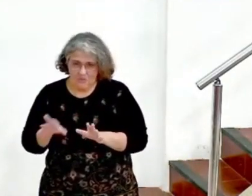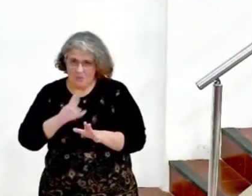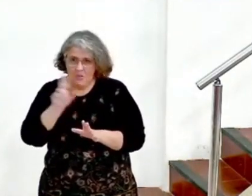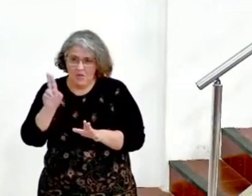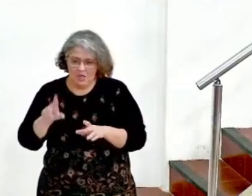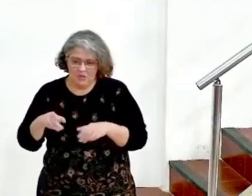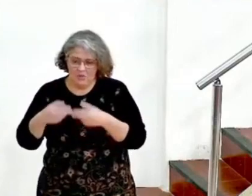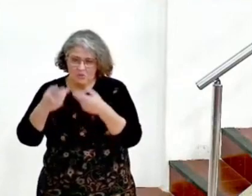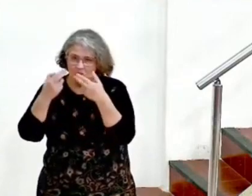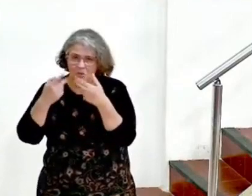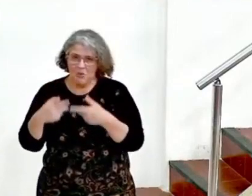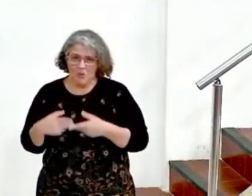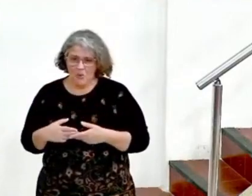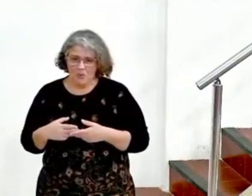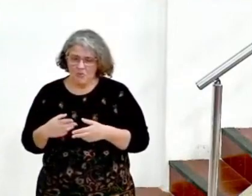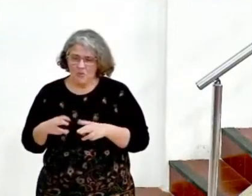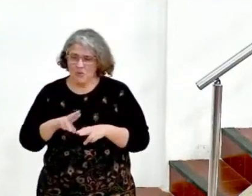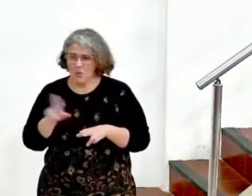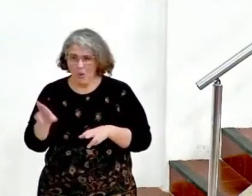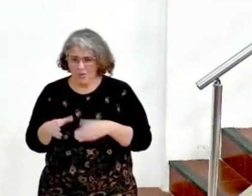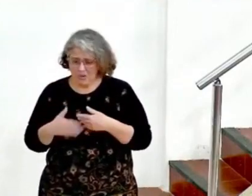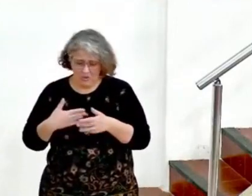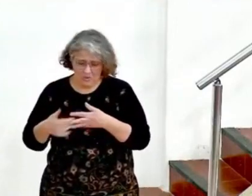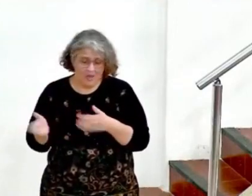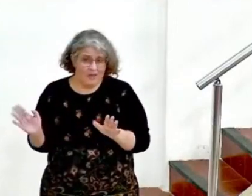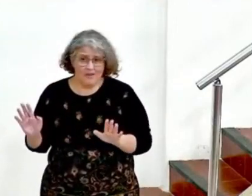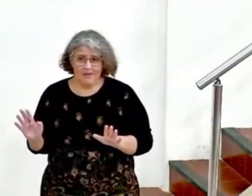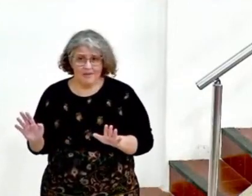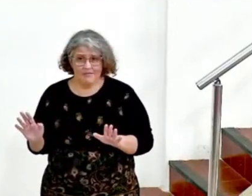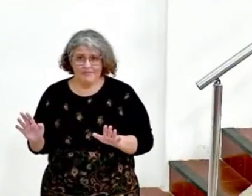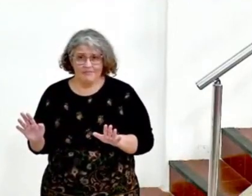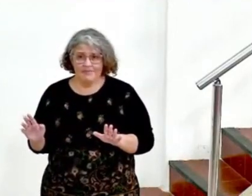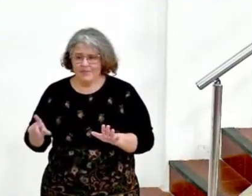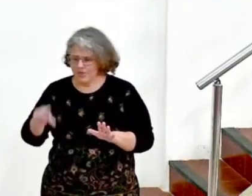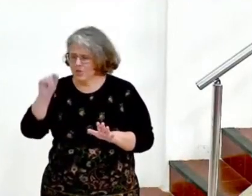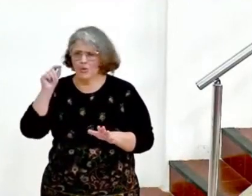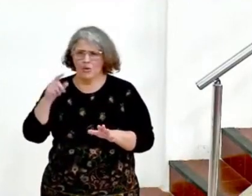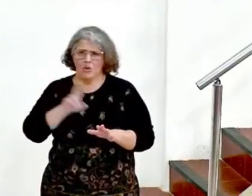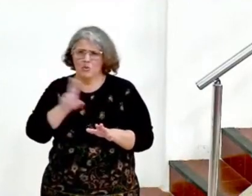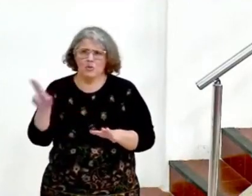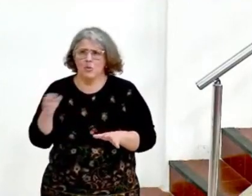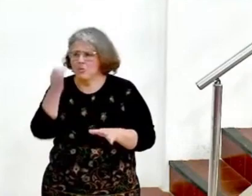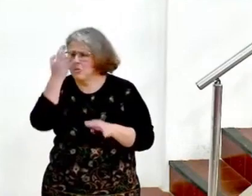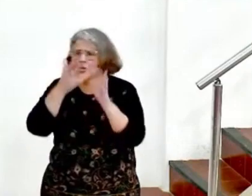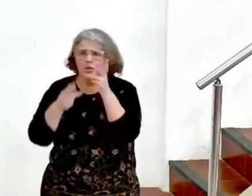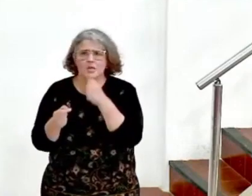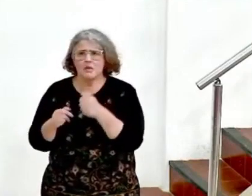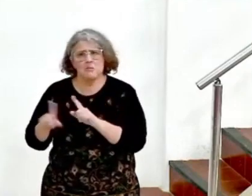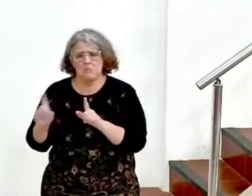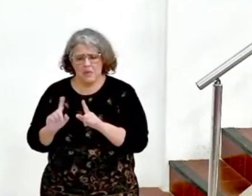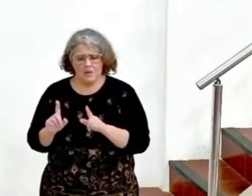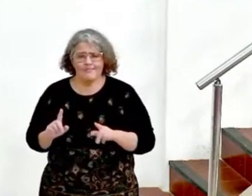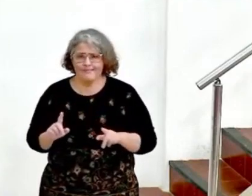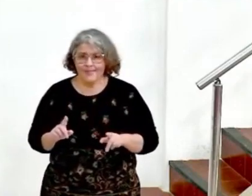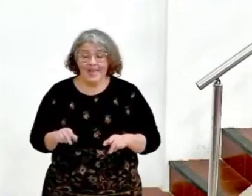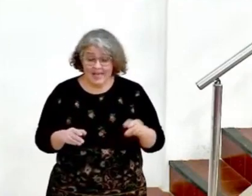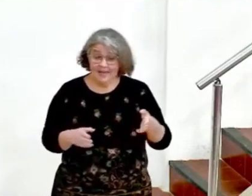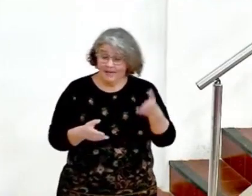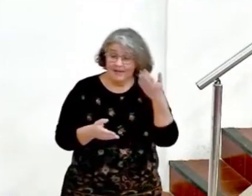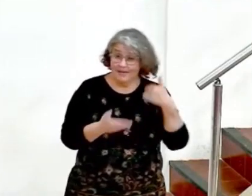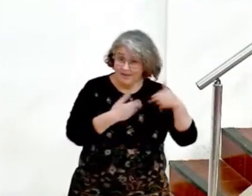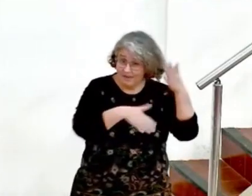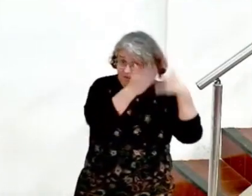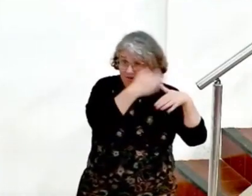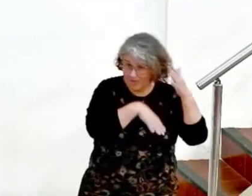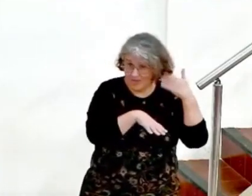como pais do que necessariamente ser resultado daquilo que o filho vai ser. Mas não, naquele tempo era